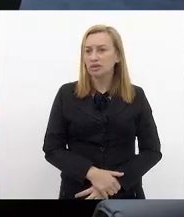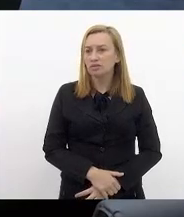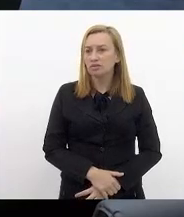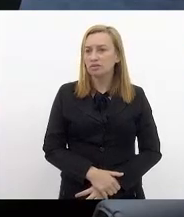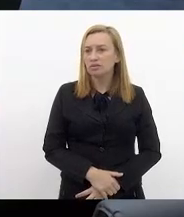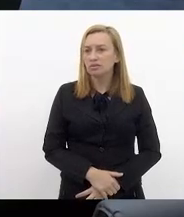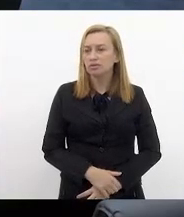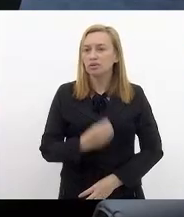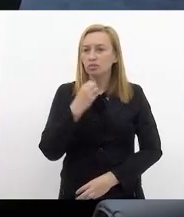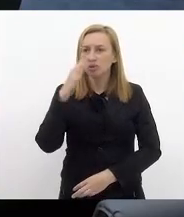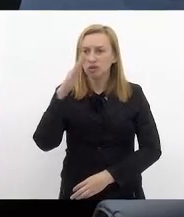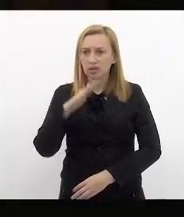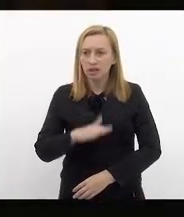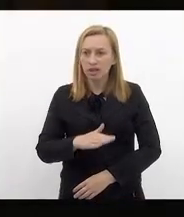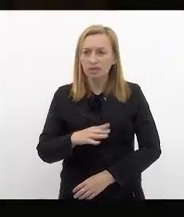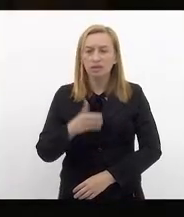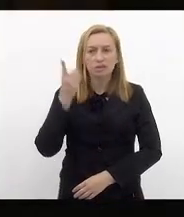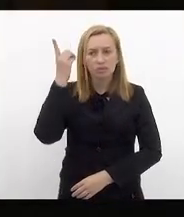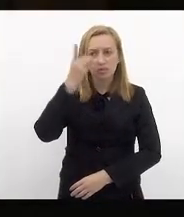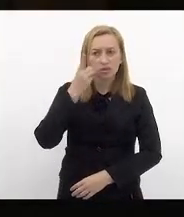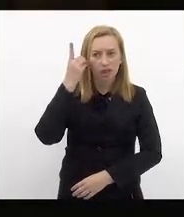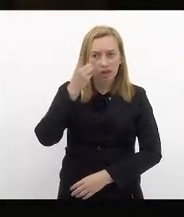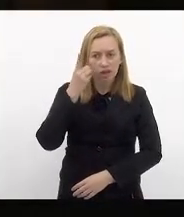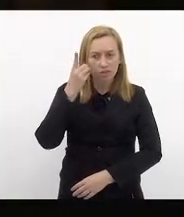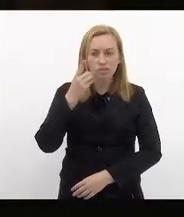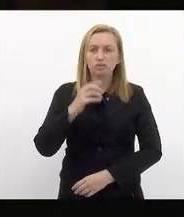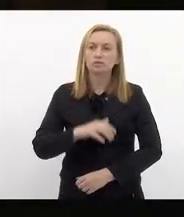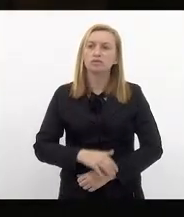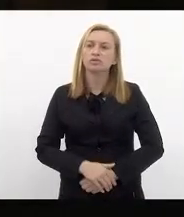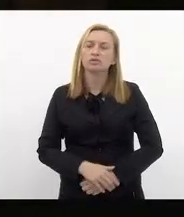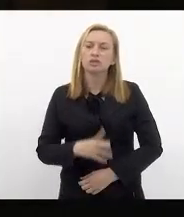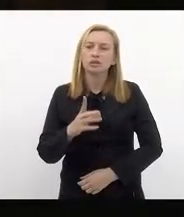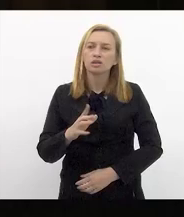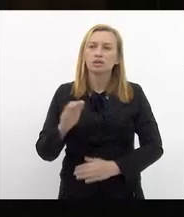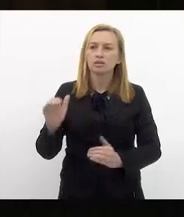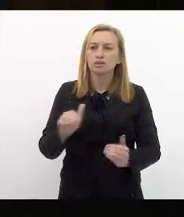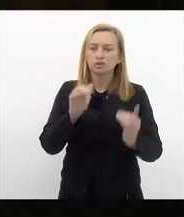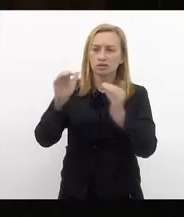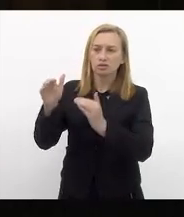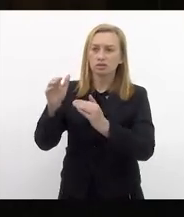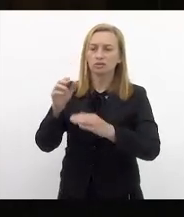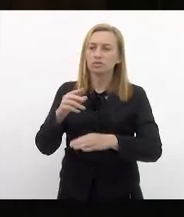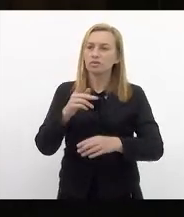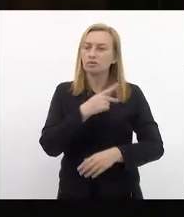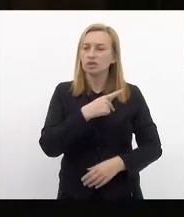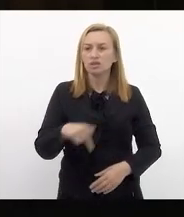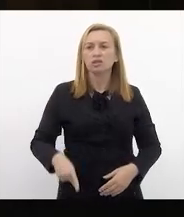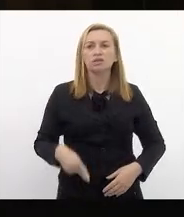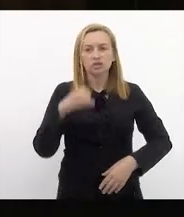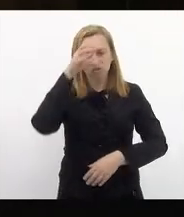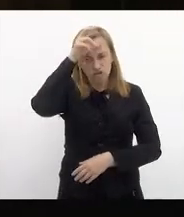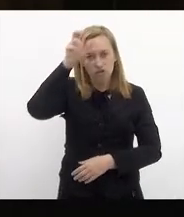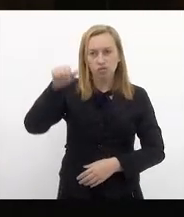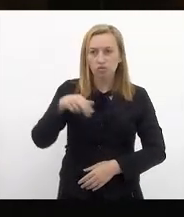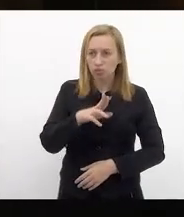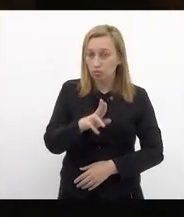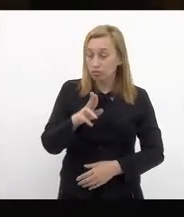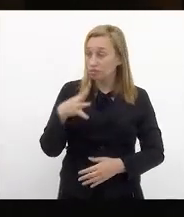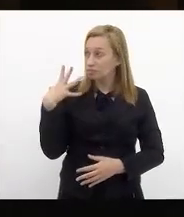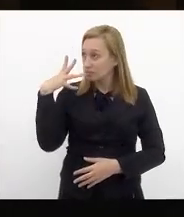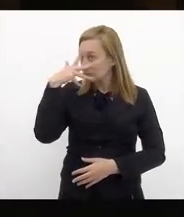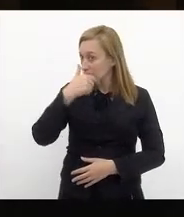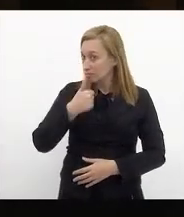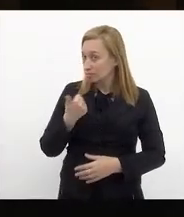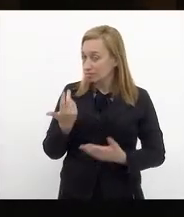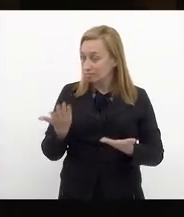Boa tarde a deputados, deputadas, a nobre presidenta deputada Tia Ju, elegantíssima nos